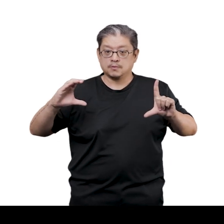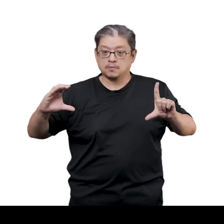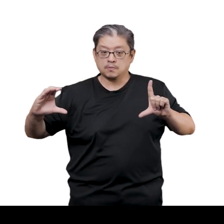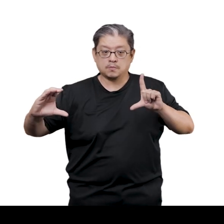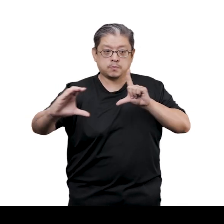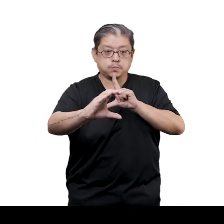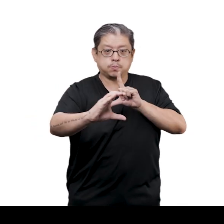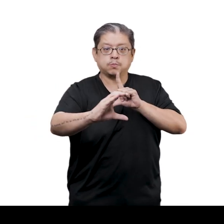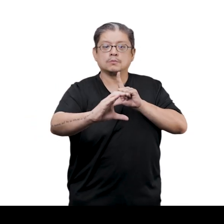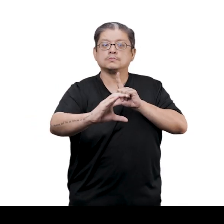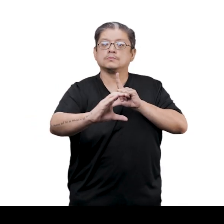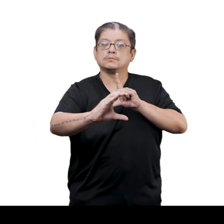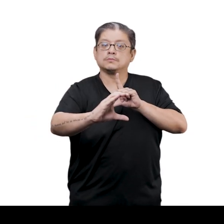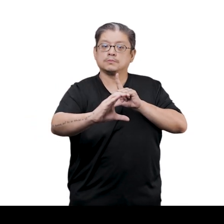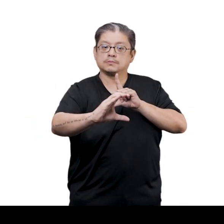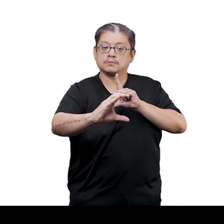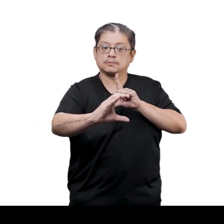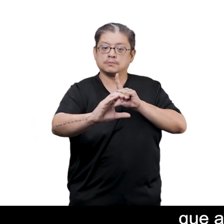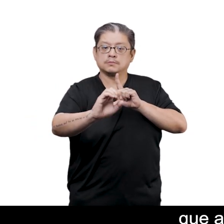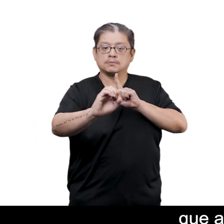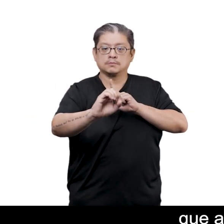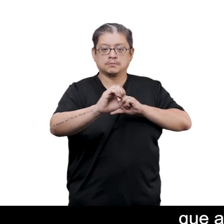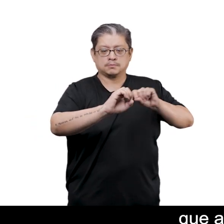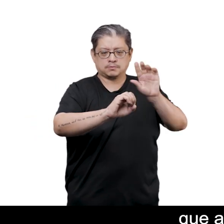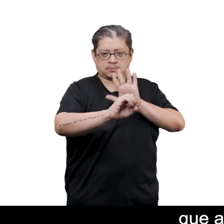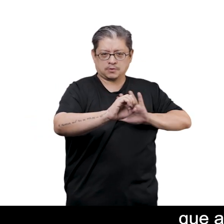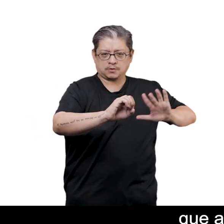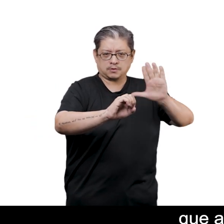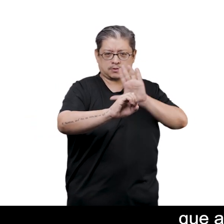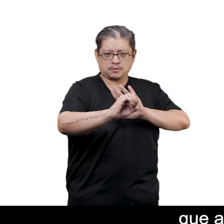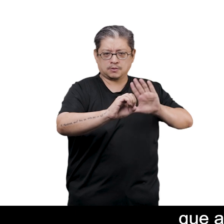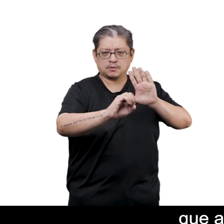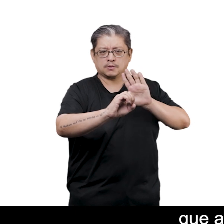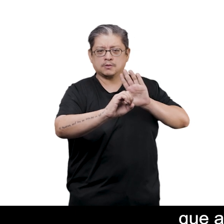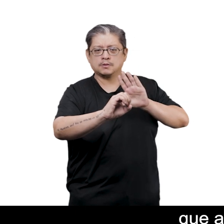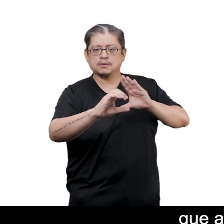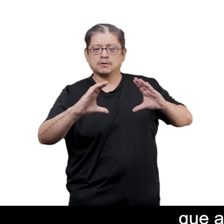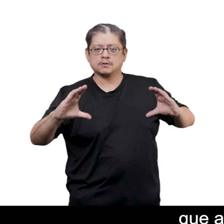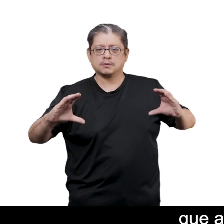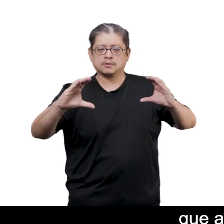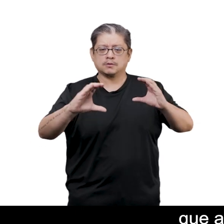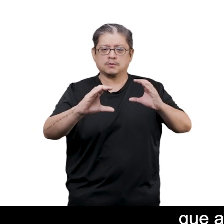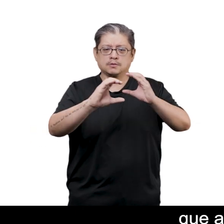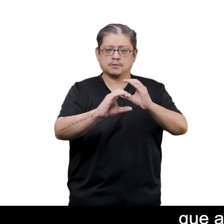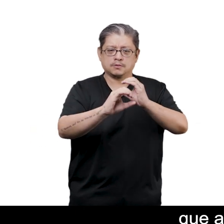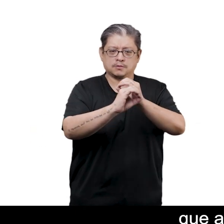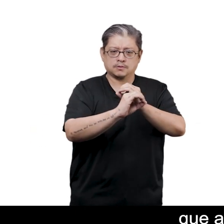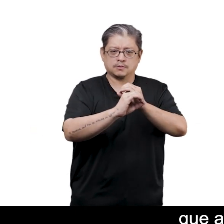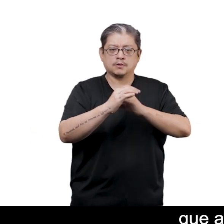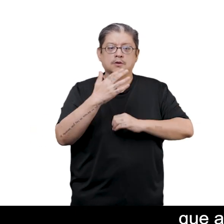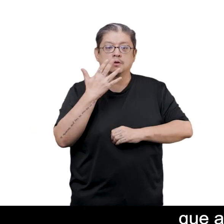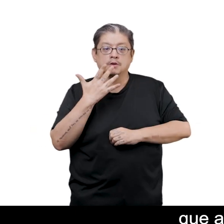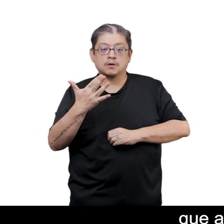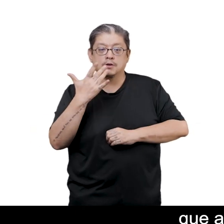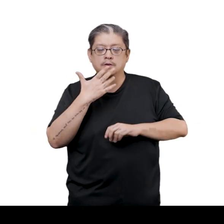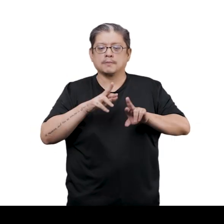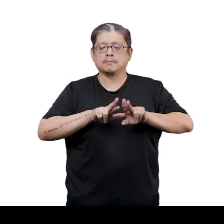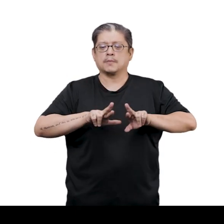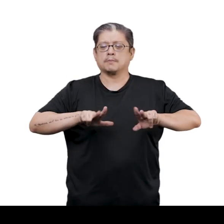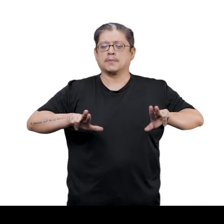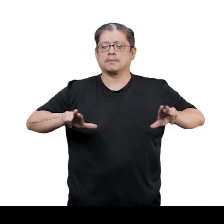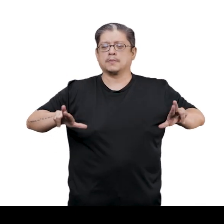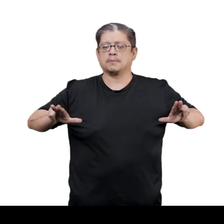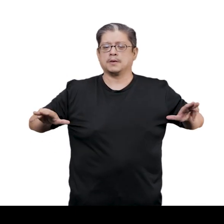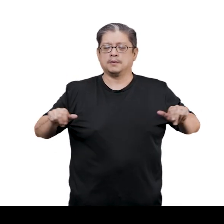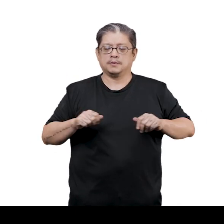sobressaiam, especialmente nos grandes arcos que alternam tons vibrantes de vermelho, laranja, amarelo, azul e preto,